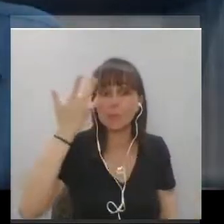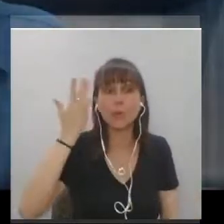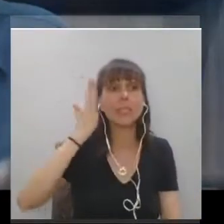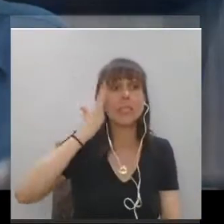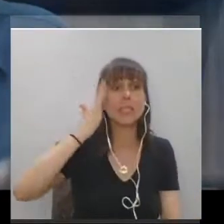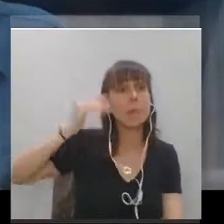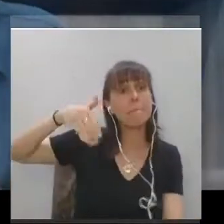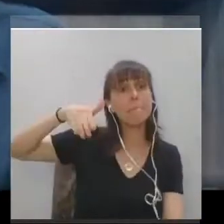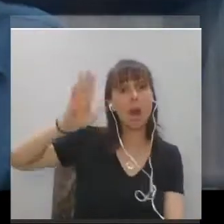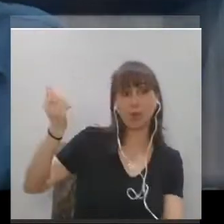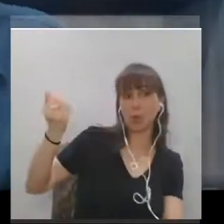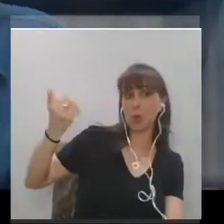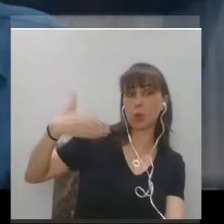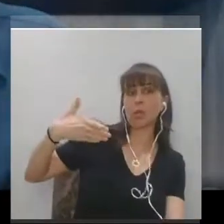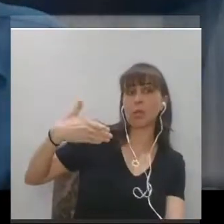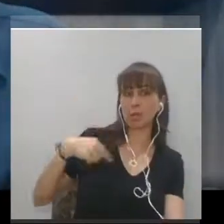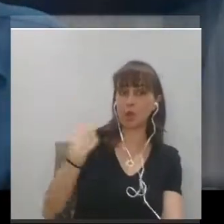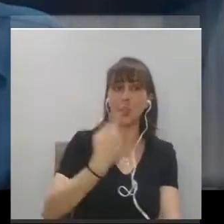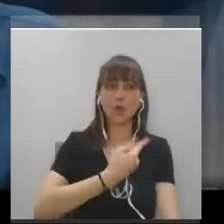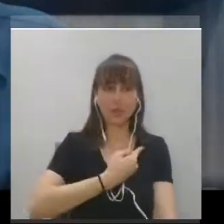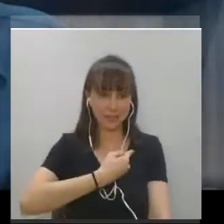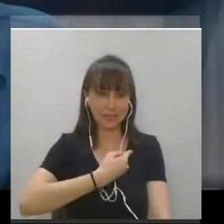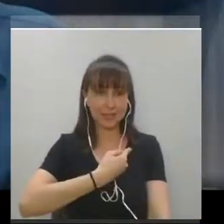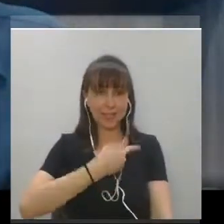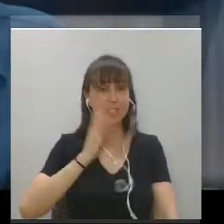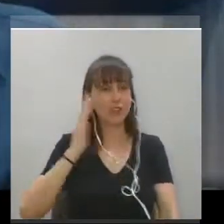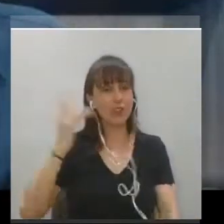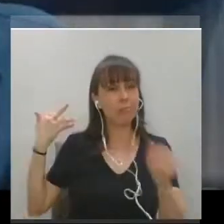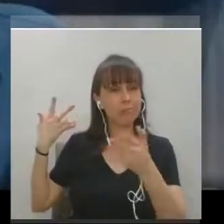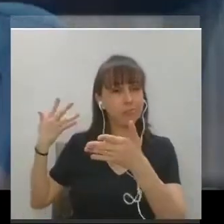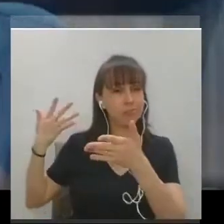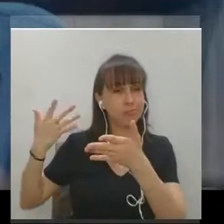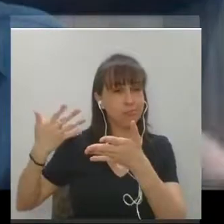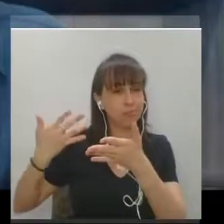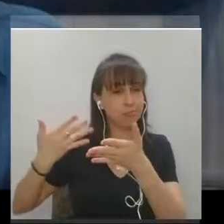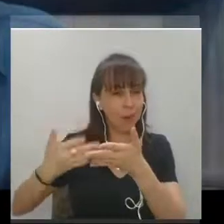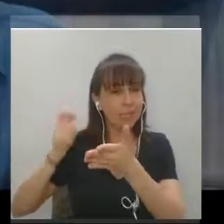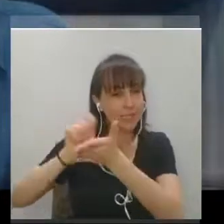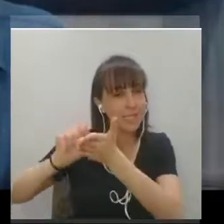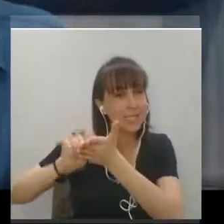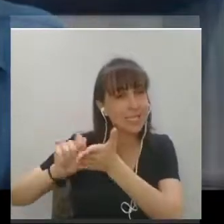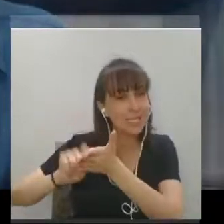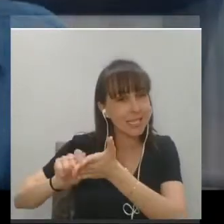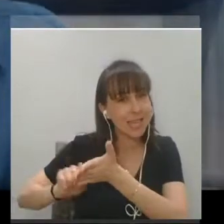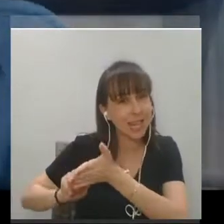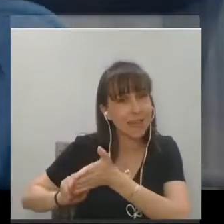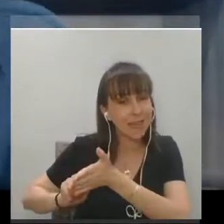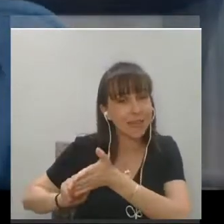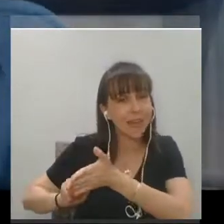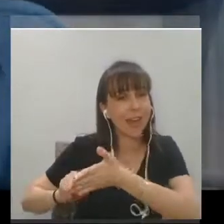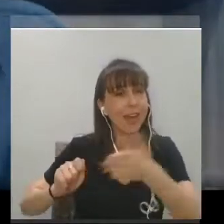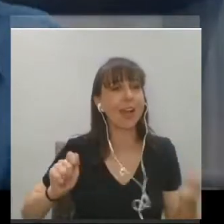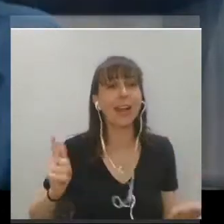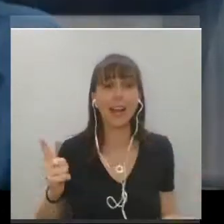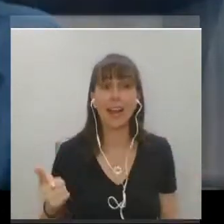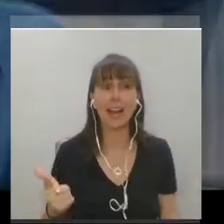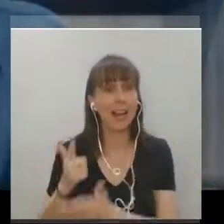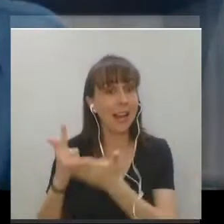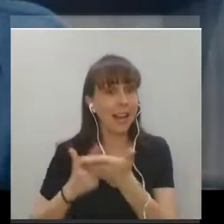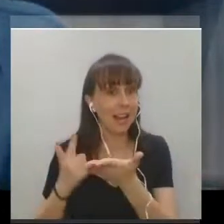essas pessoas escreveram grandes obras ao longo do tempo, né? O primeiro passo de todos é essa, a linha da